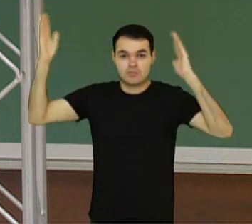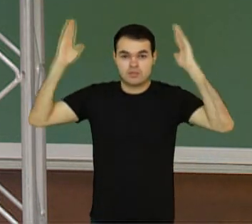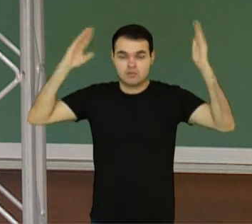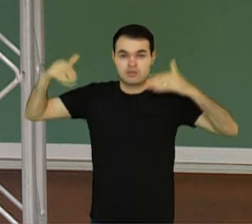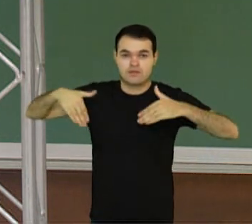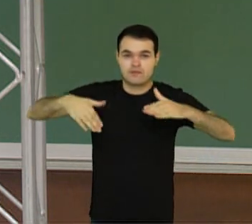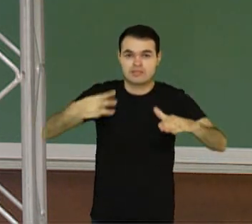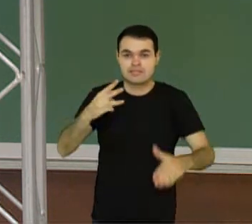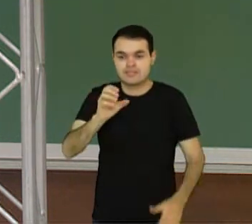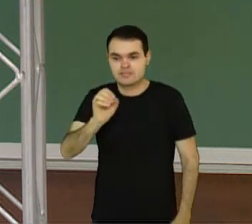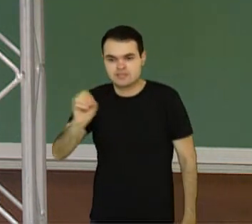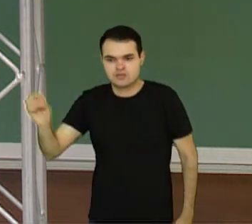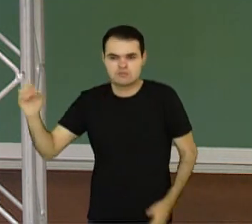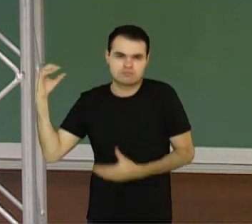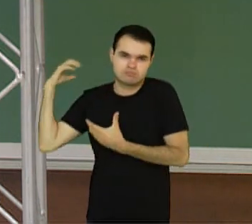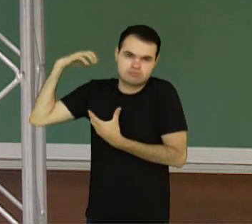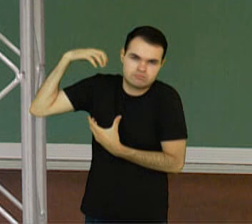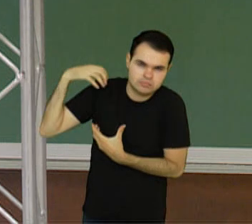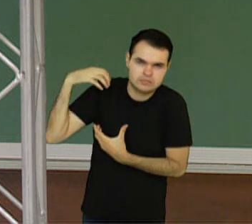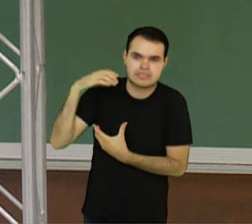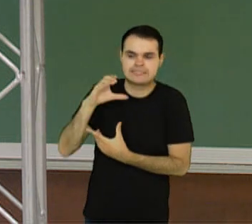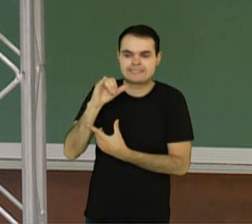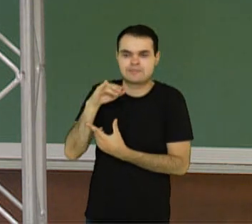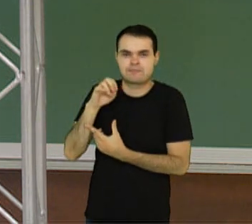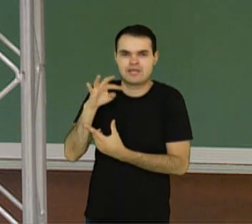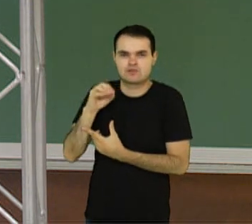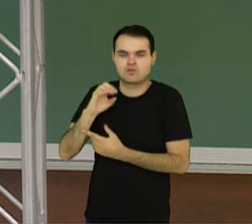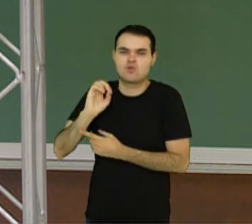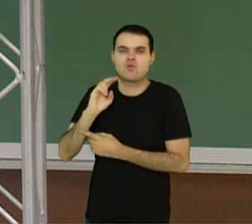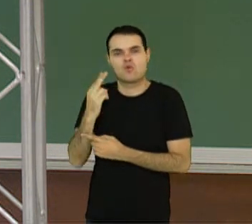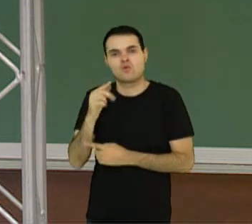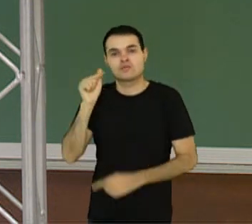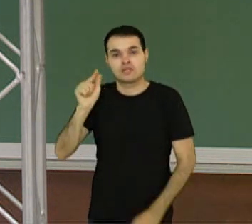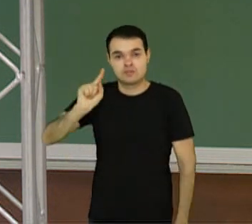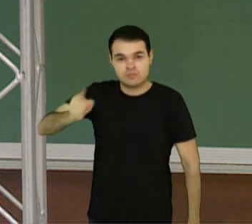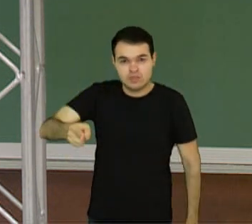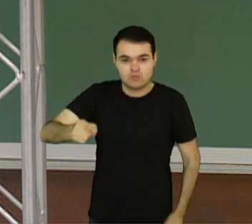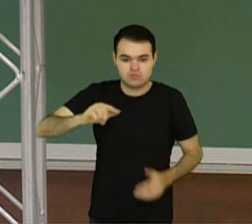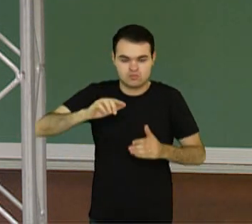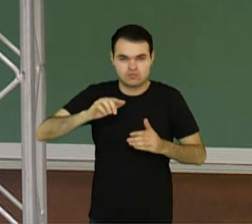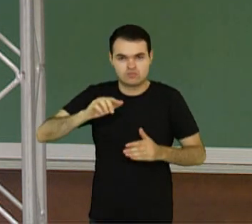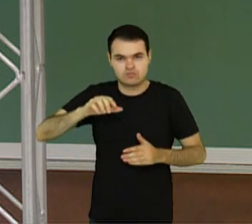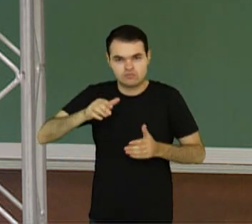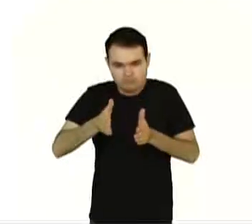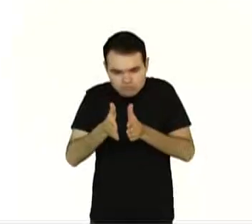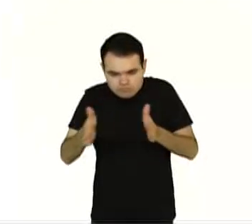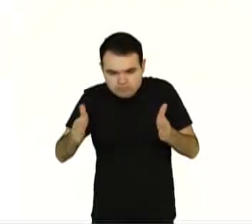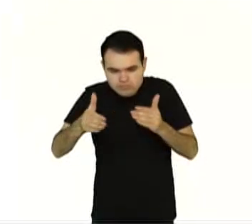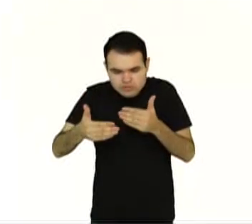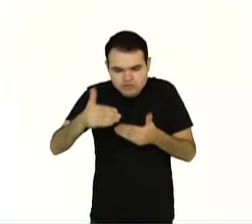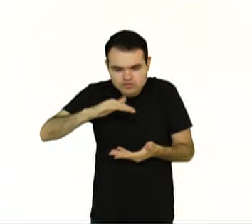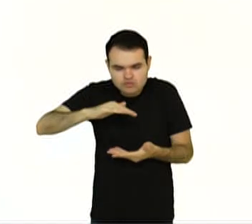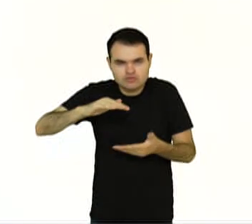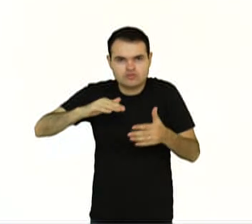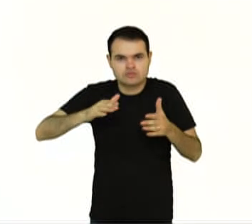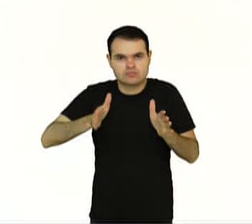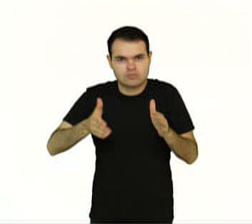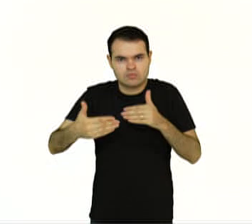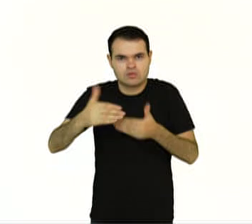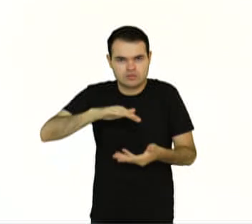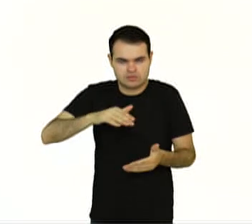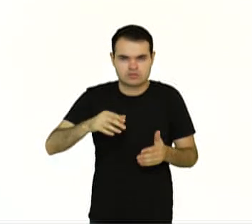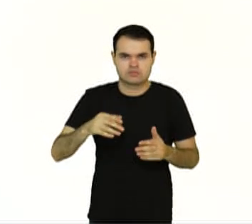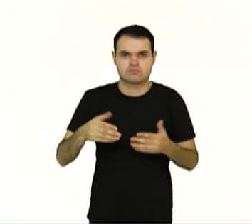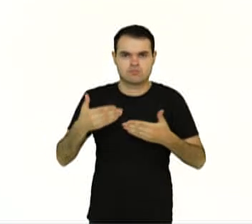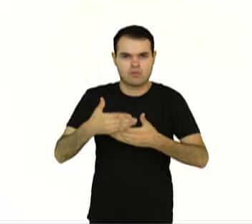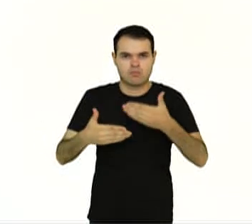300 sacos de cimento ou 7.290 tijolos. Se o veículo já foi